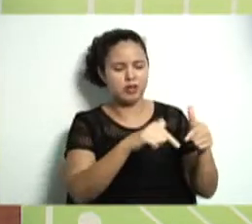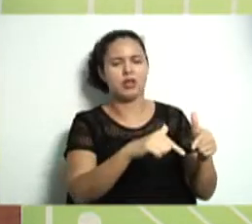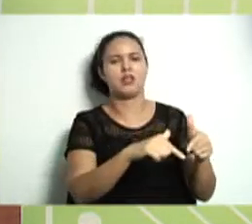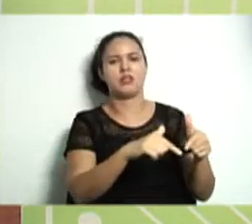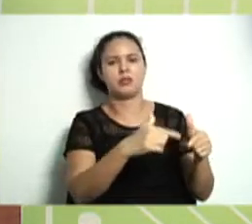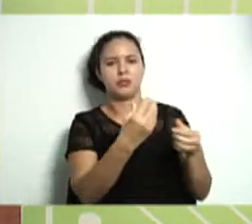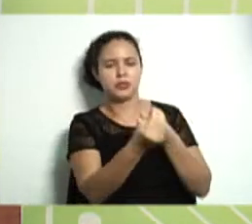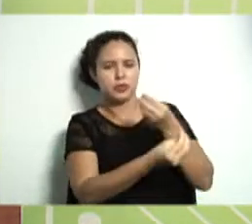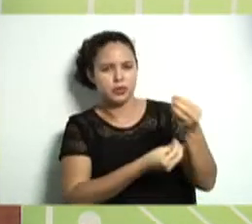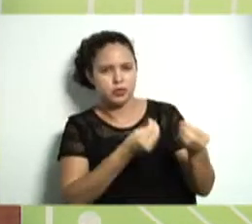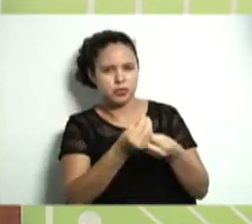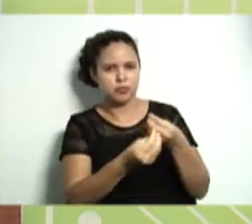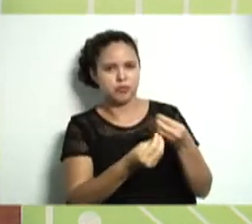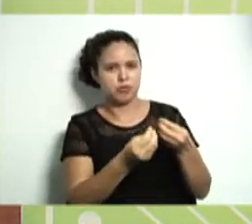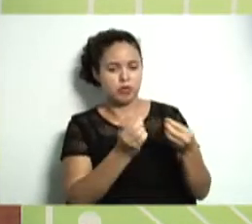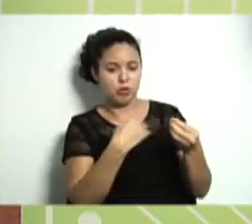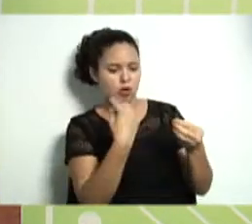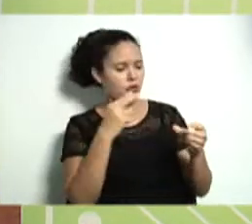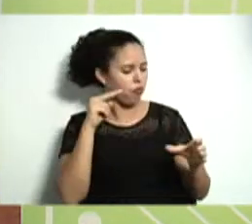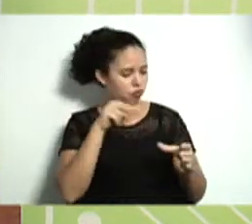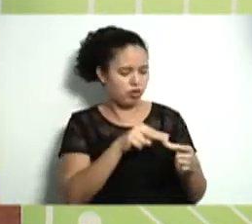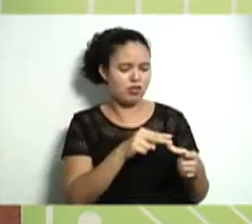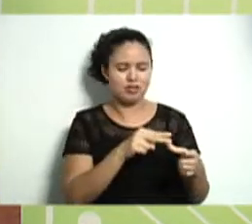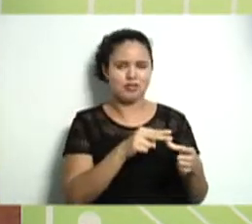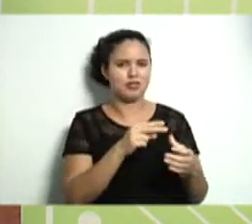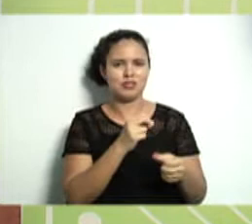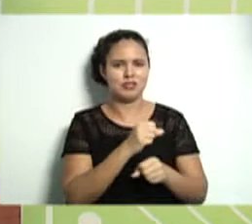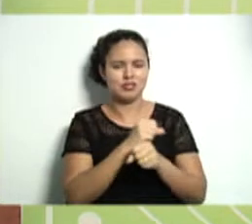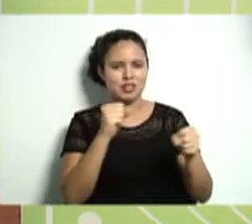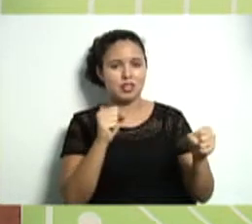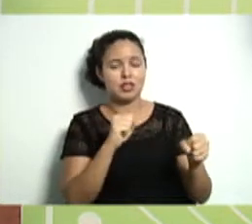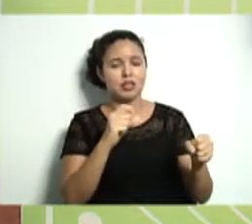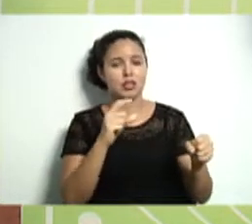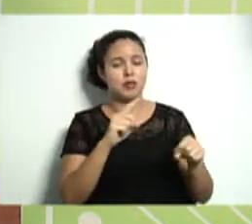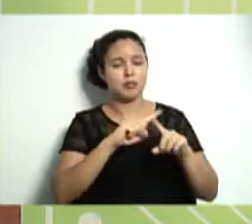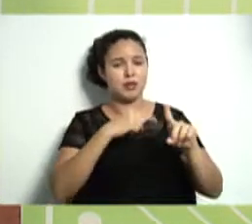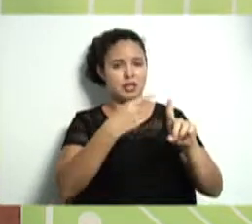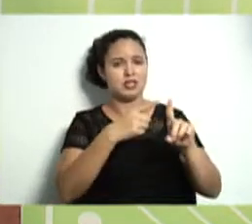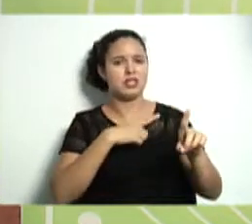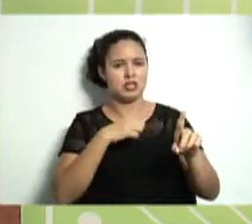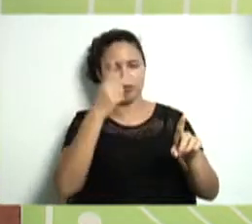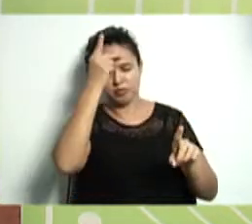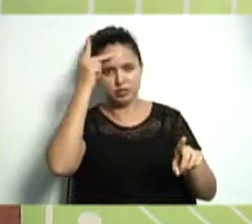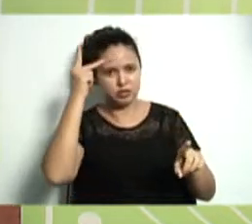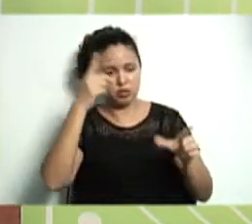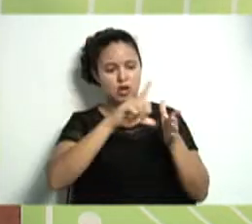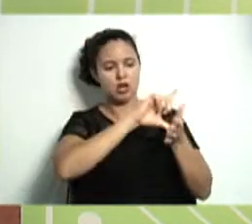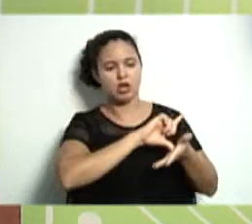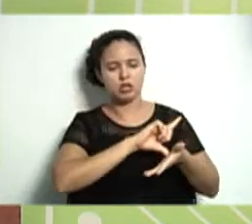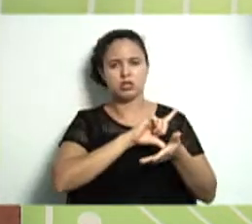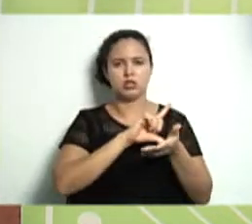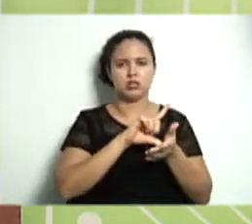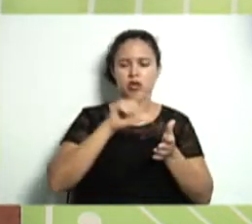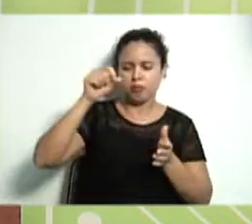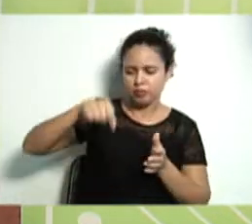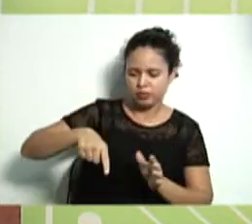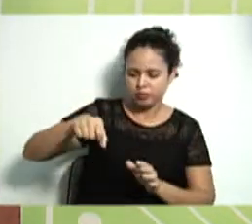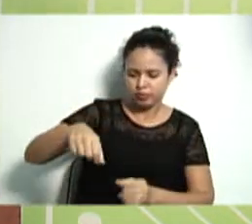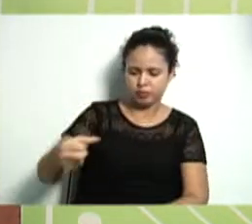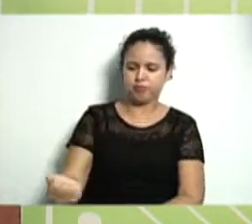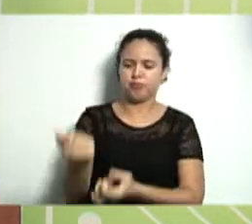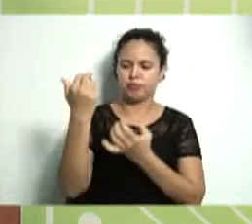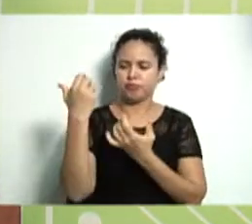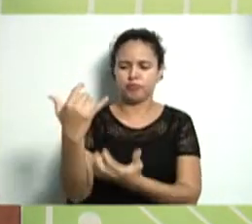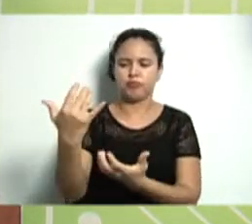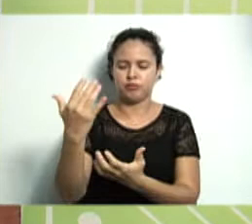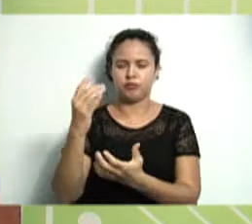trabalho investido de quem amassou o pão, de quem vendeu o pão, mas também de quem plantou o trigo, de quem colocou o trigo na máquina,